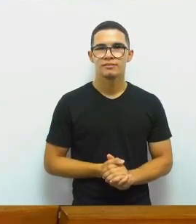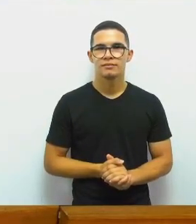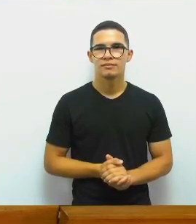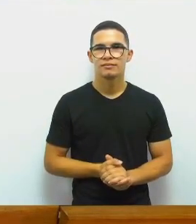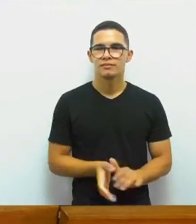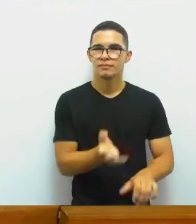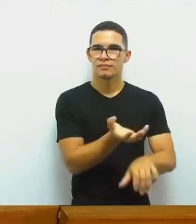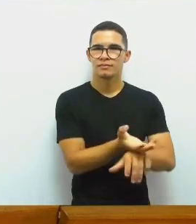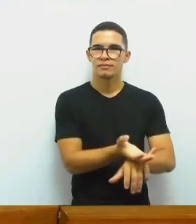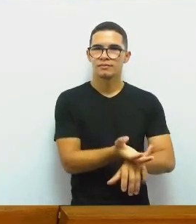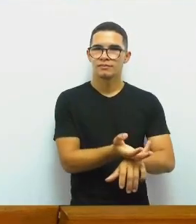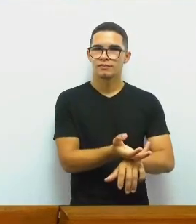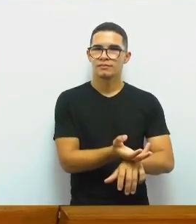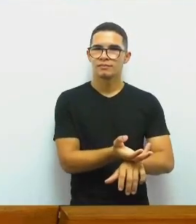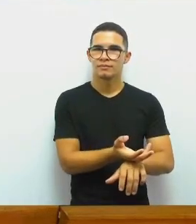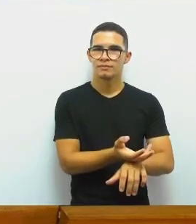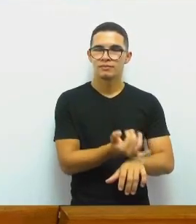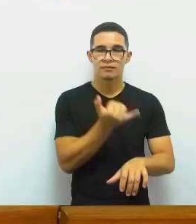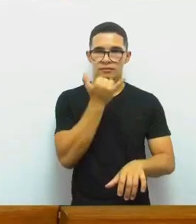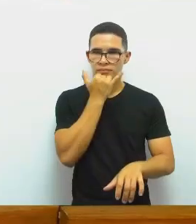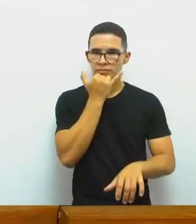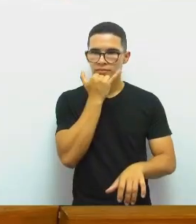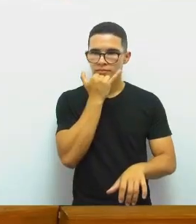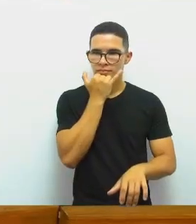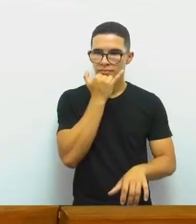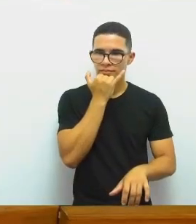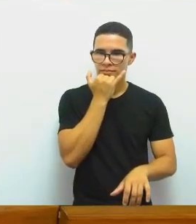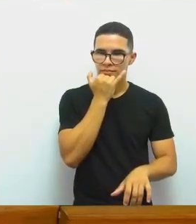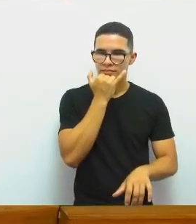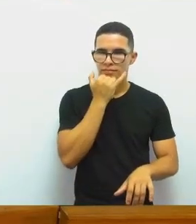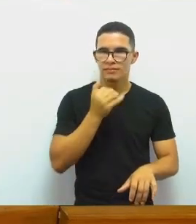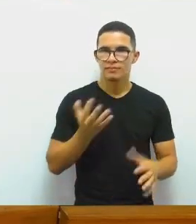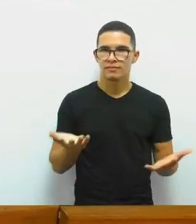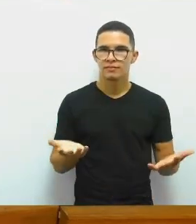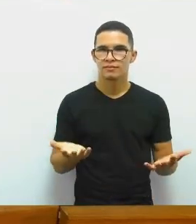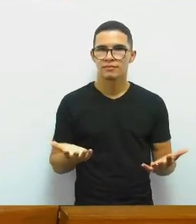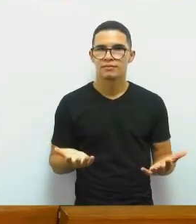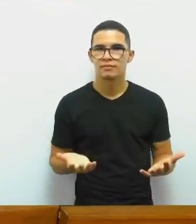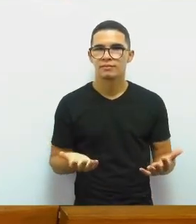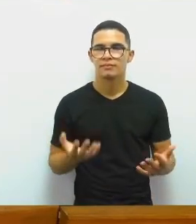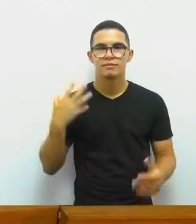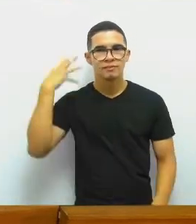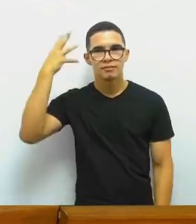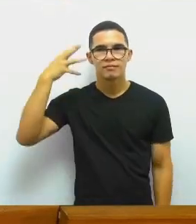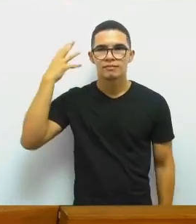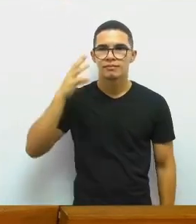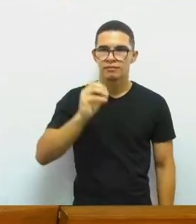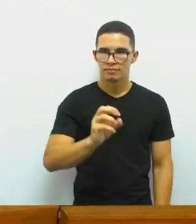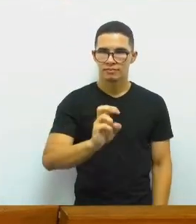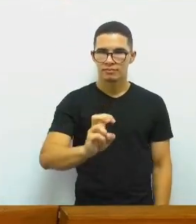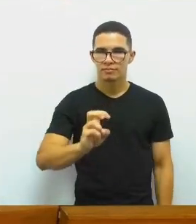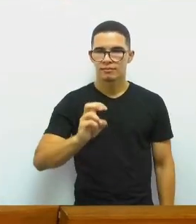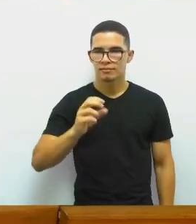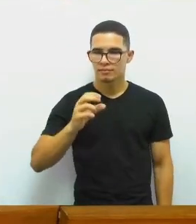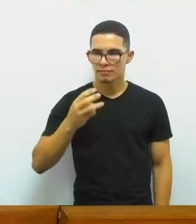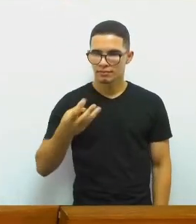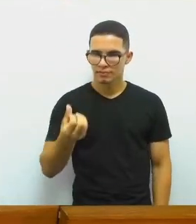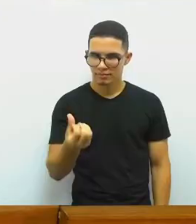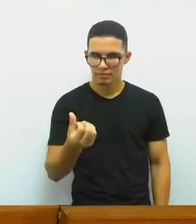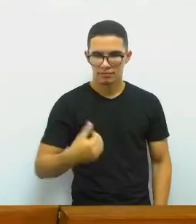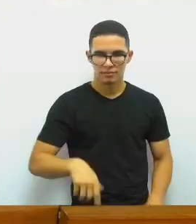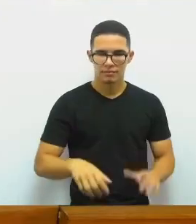Matérias do vereador Branco. É, desculpa, primeiro, leitura de expediente. É. Mensagem 056, projeto de